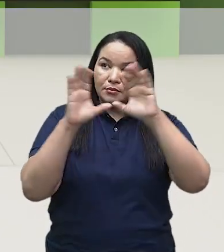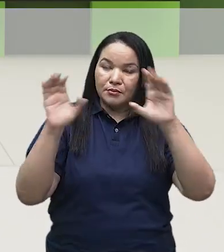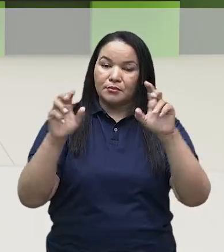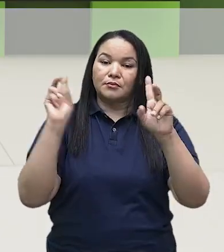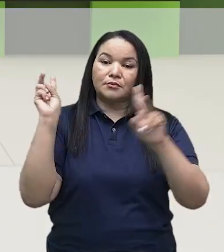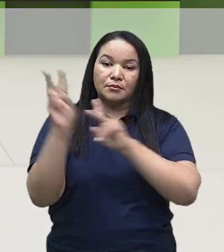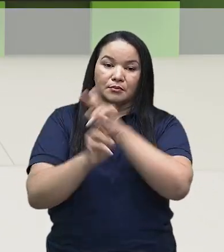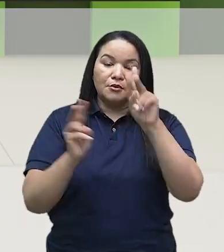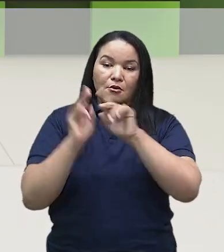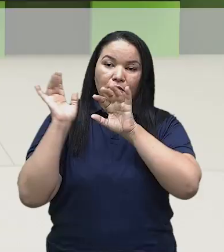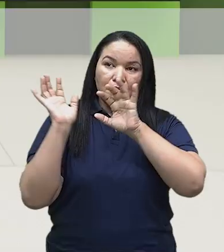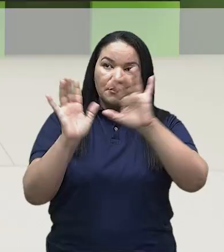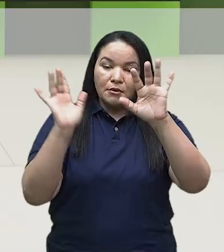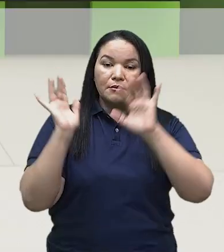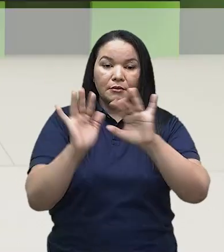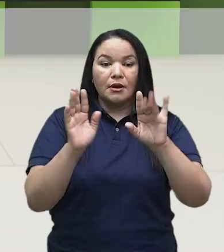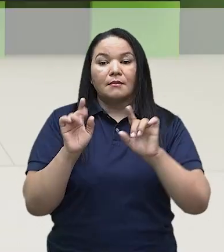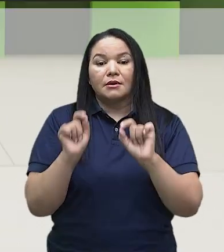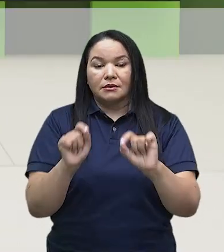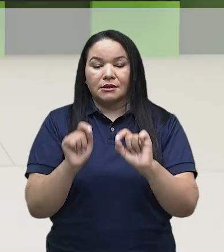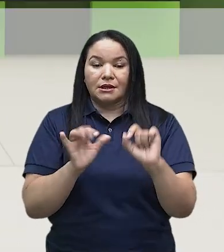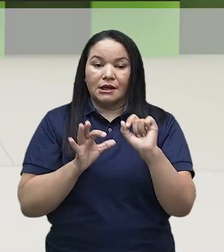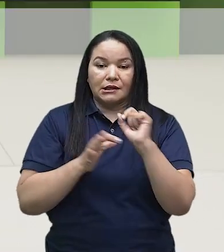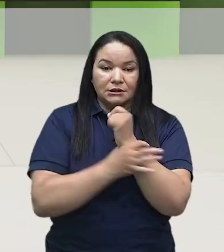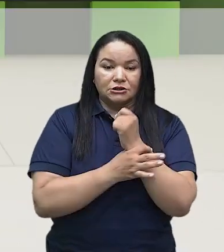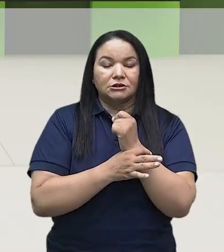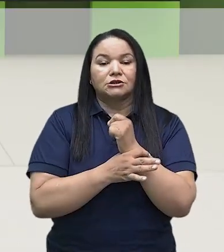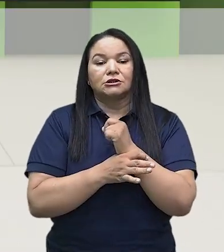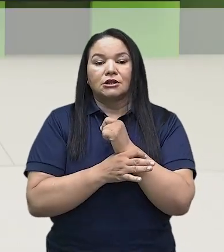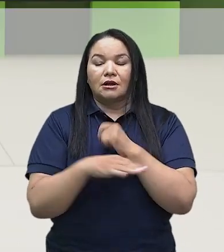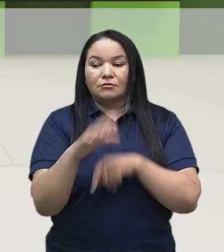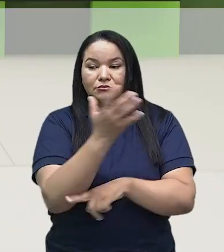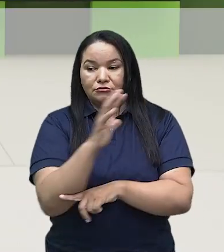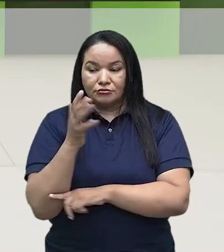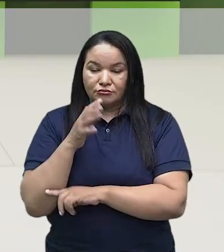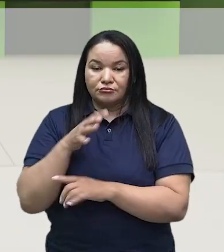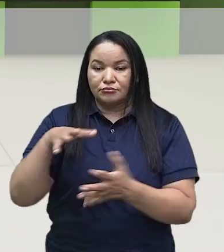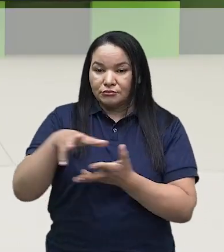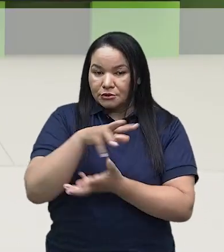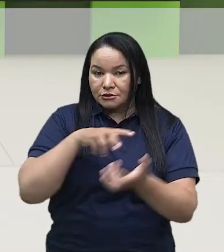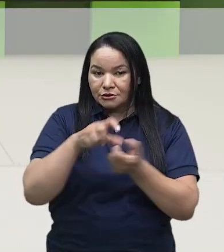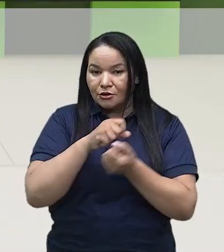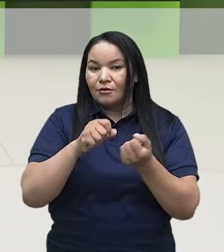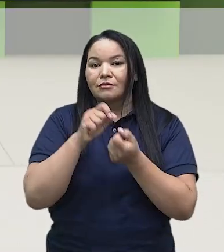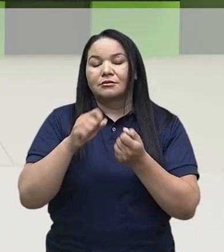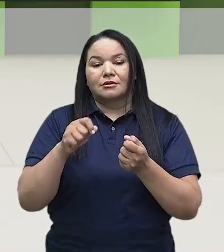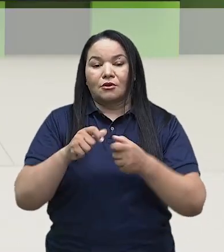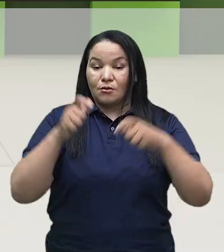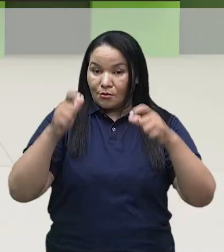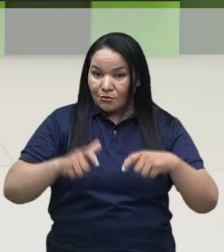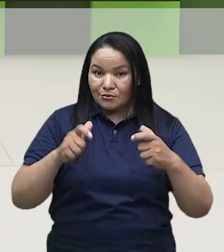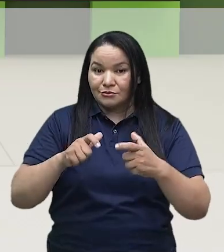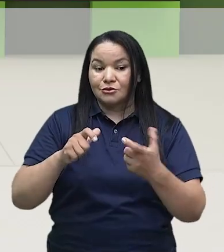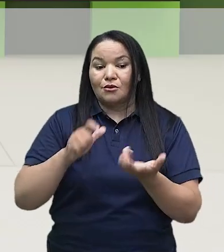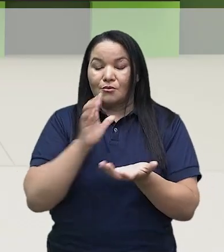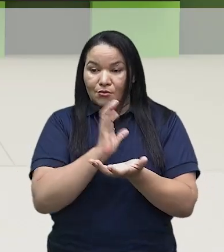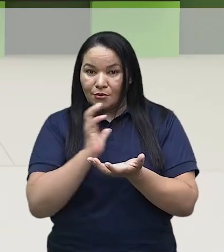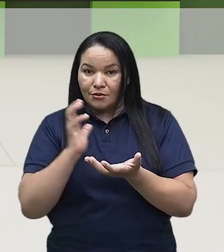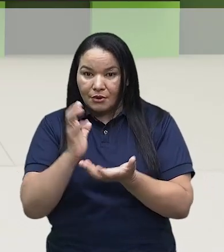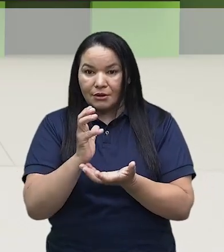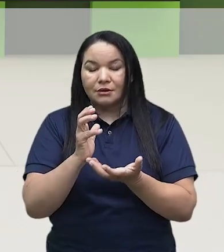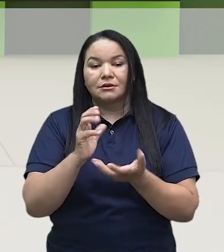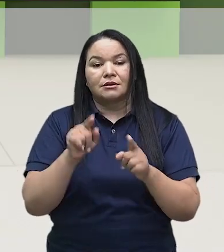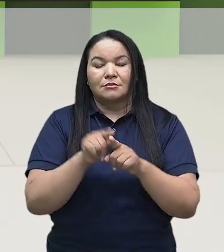tentar garantir, né, de alguma maneira, sustentabilidade ambiental em escalas, né, regionais, aqui no